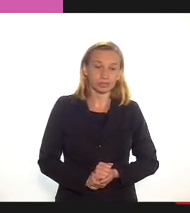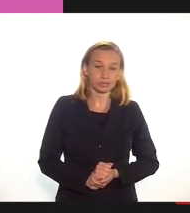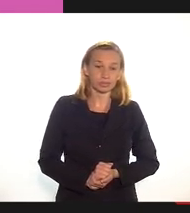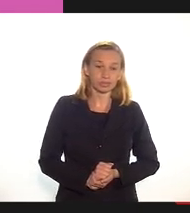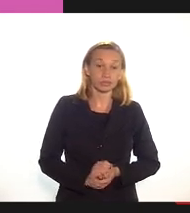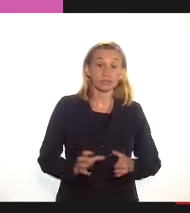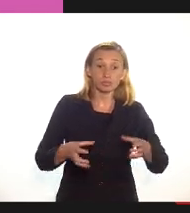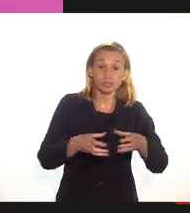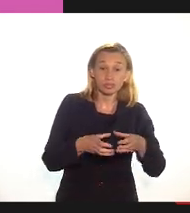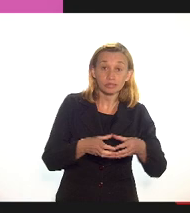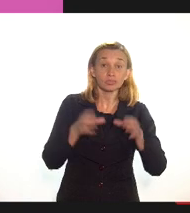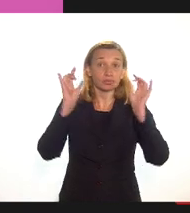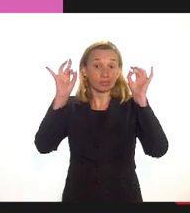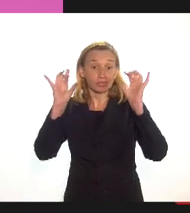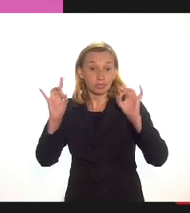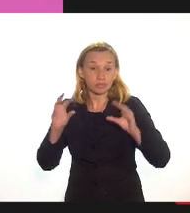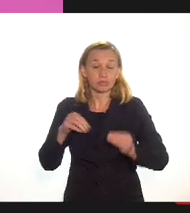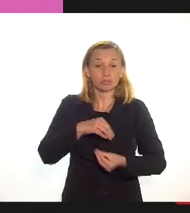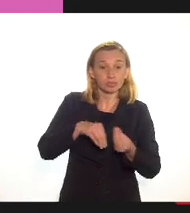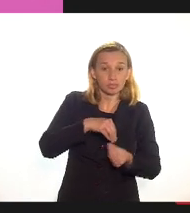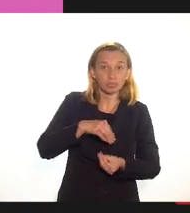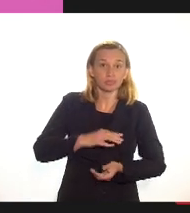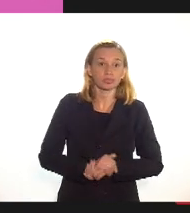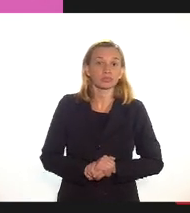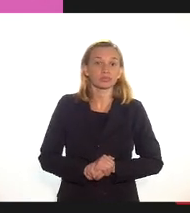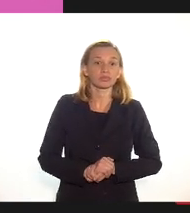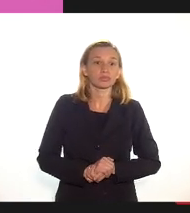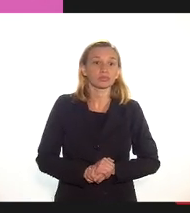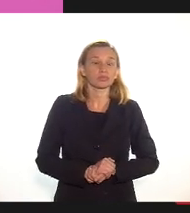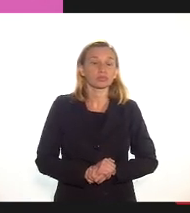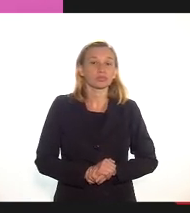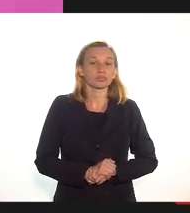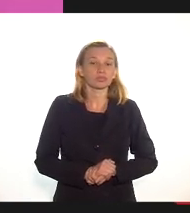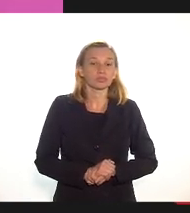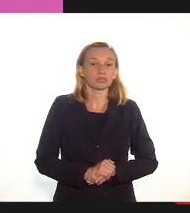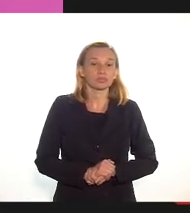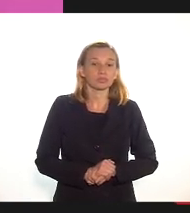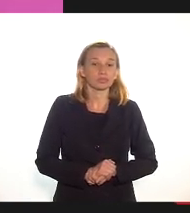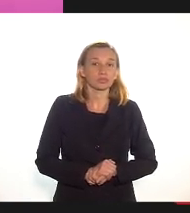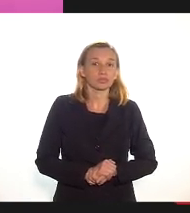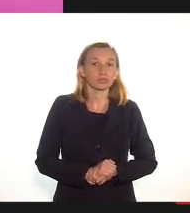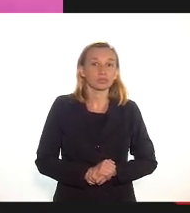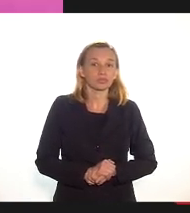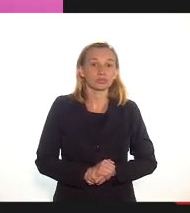essa comissão especial mista, né, que a gente tá aí